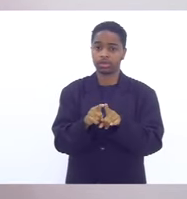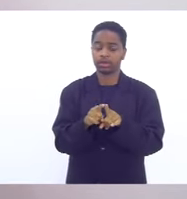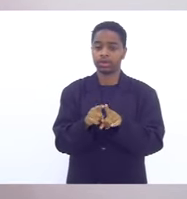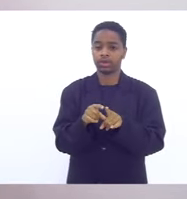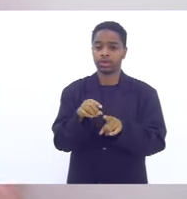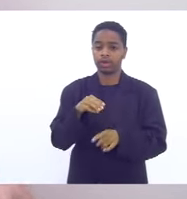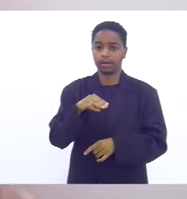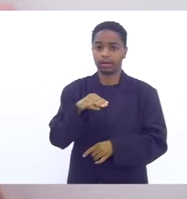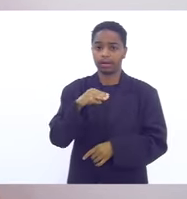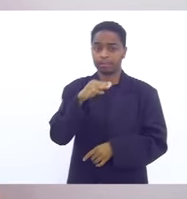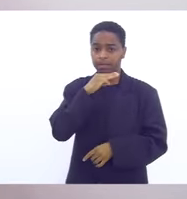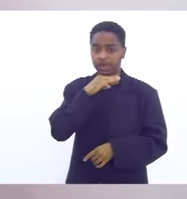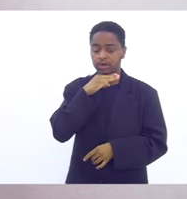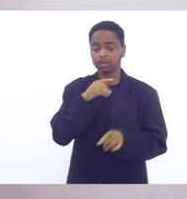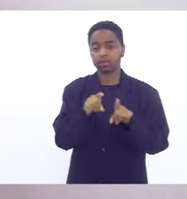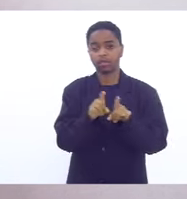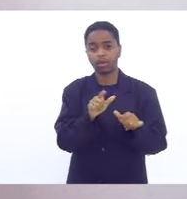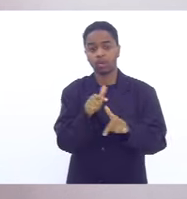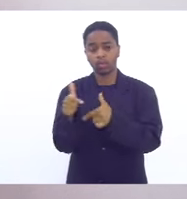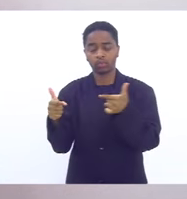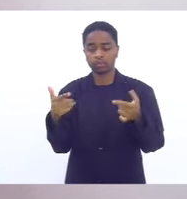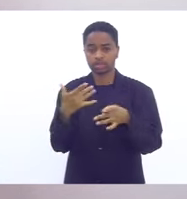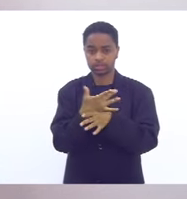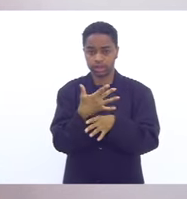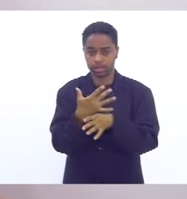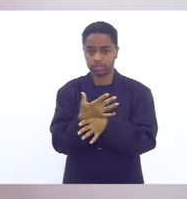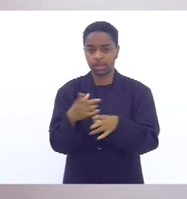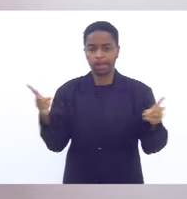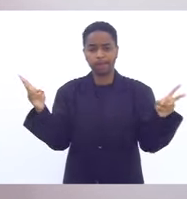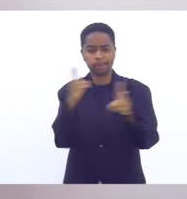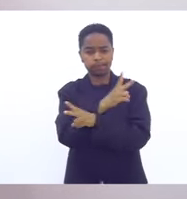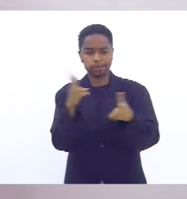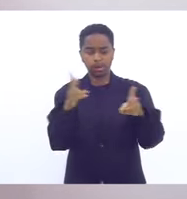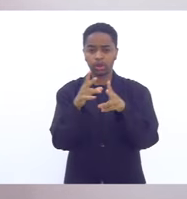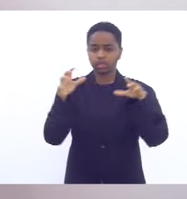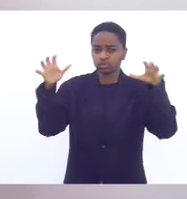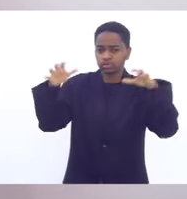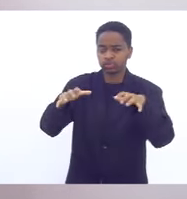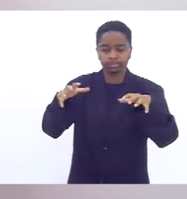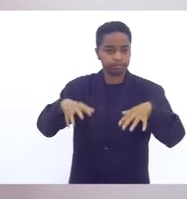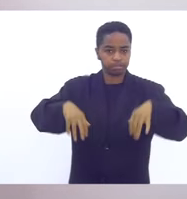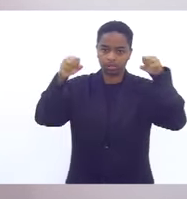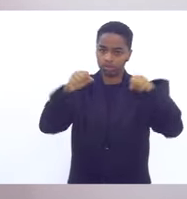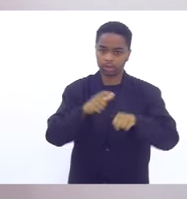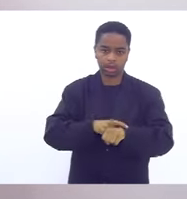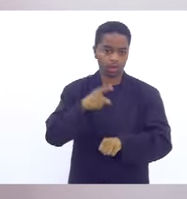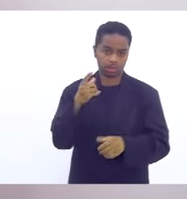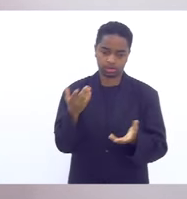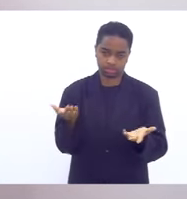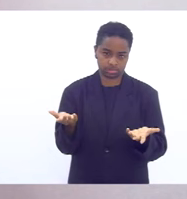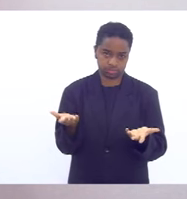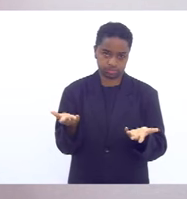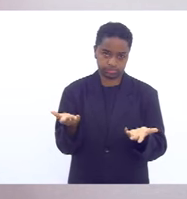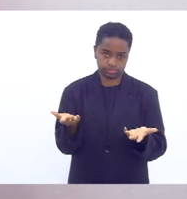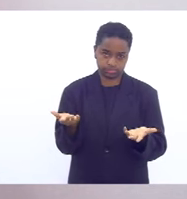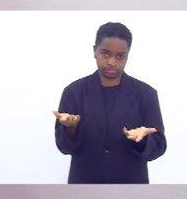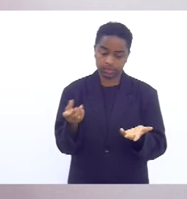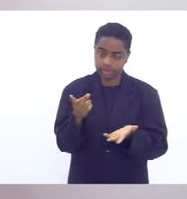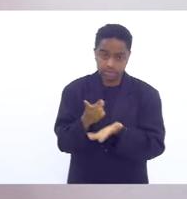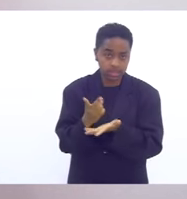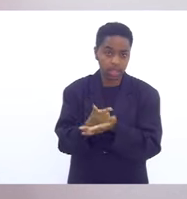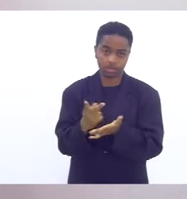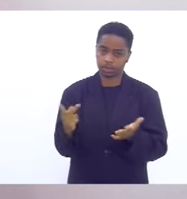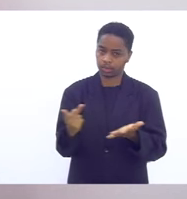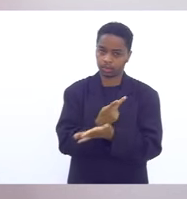em Mangaratiba, como em muitas outras cidades, ventou, choveu, faltou luz. Isso é crônico,